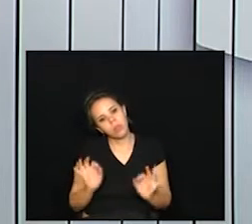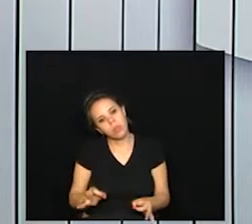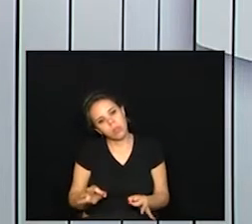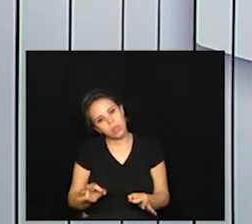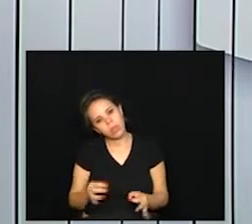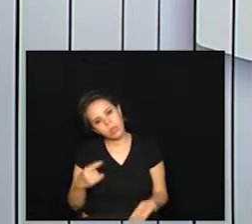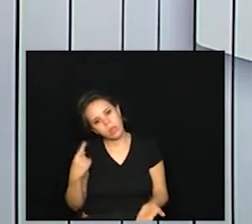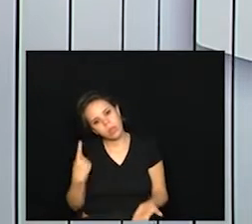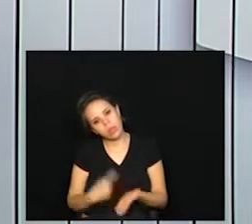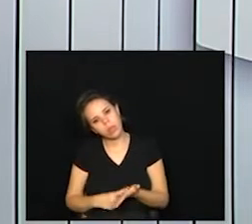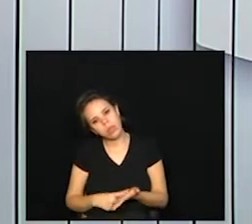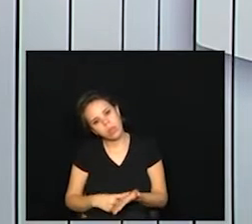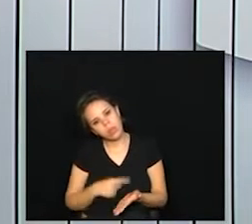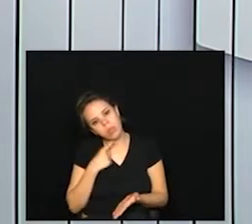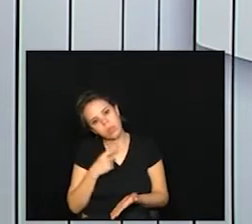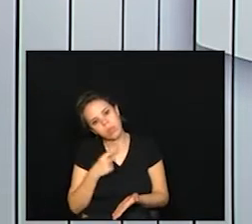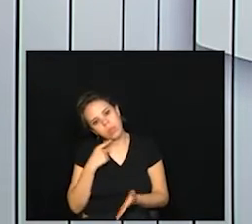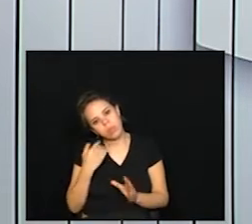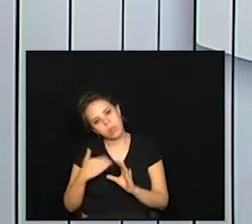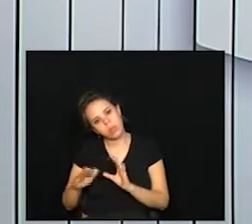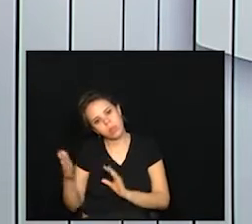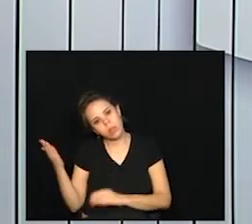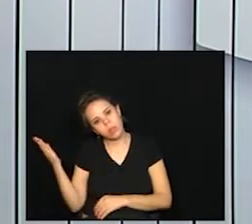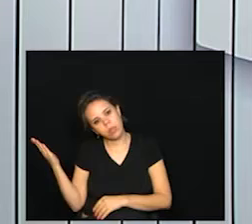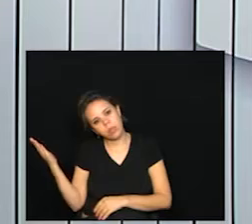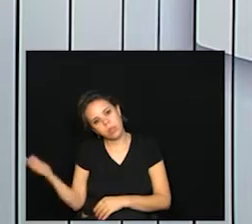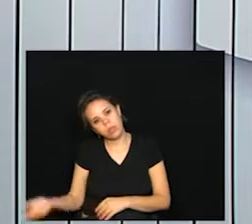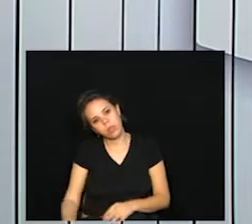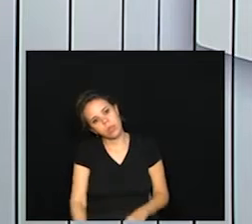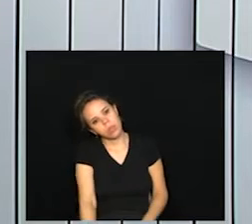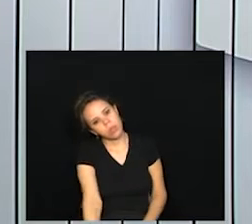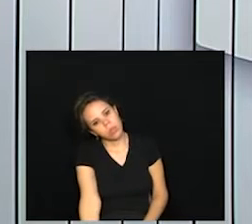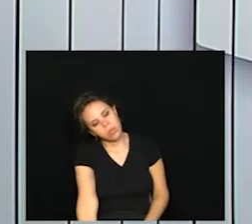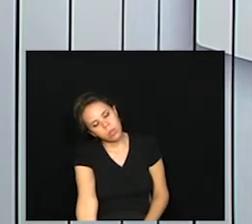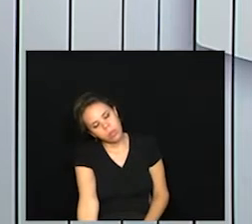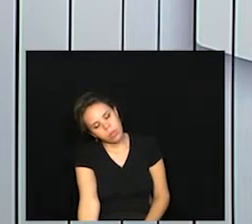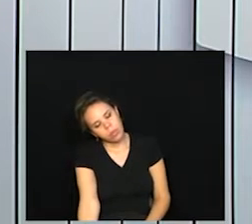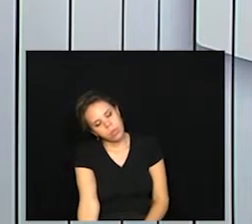foi combinado. Tem alguma dúvida? 19 é o nosso DDD,